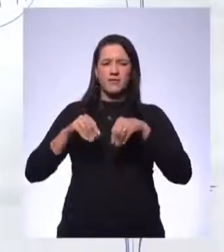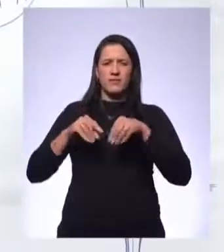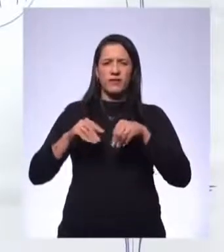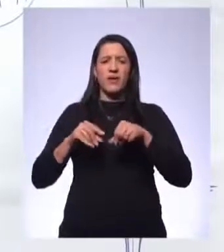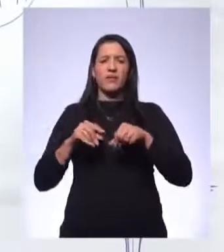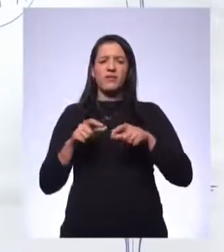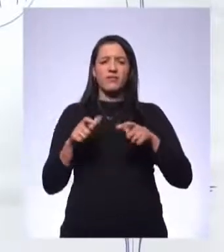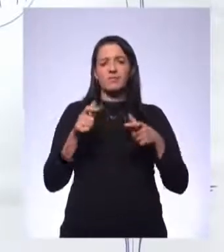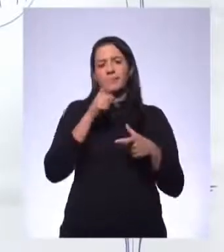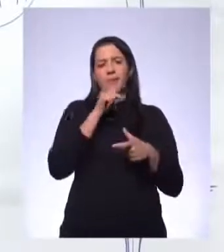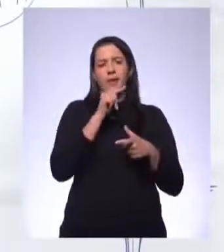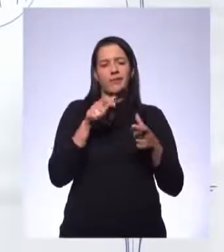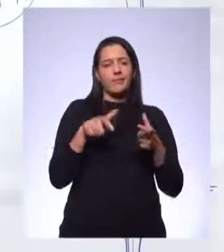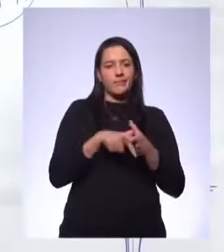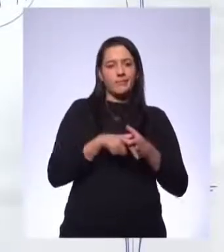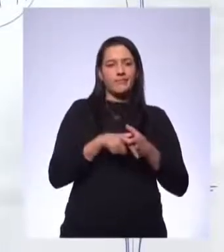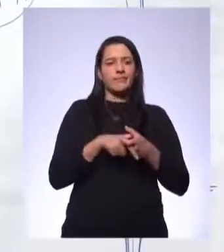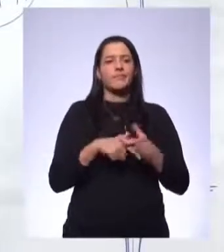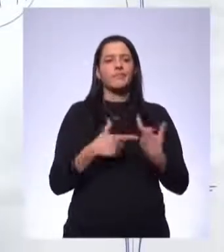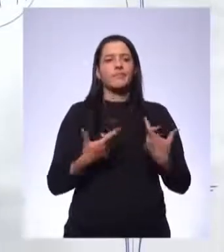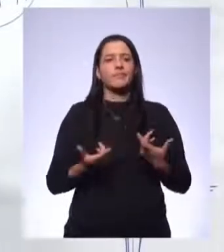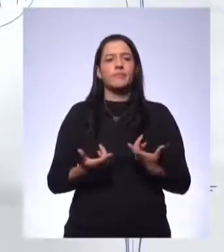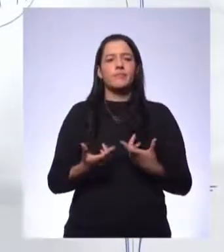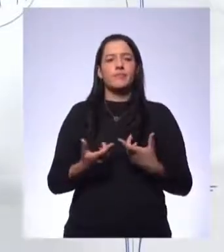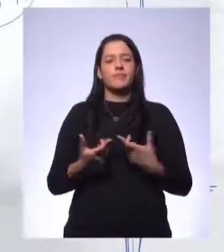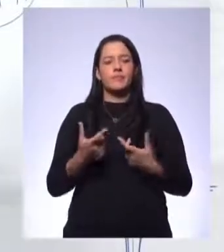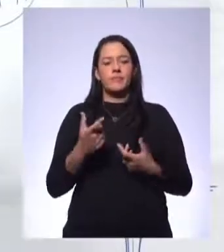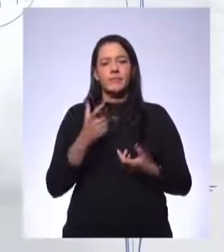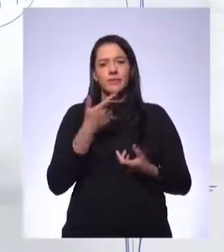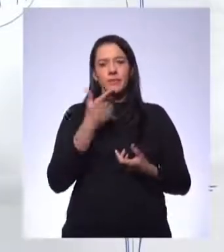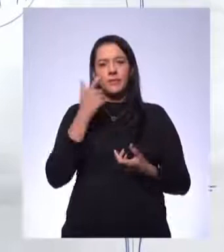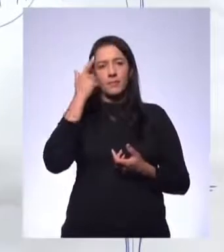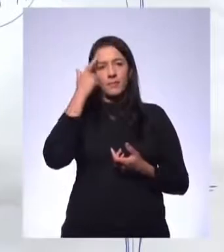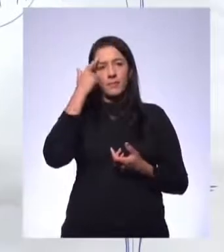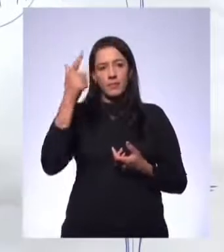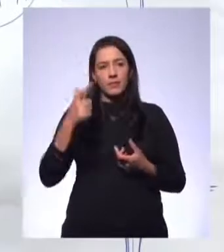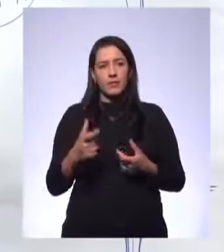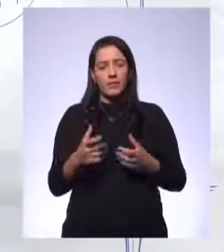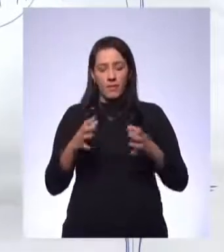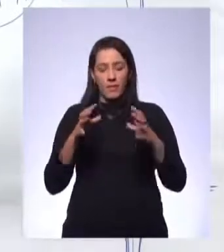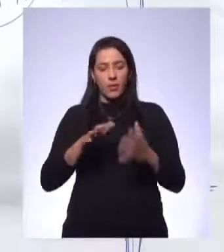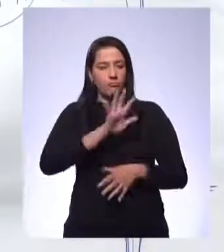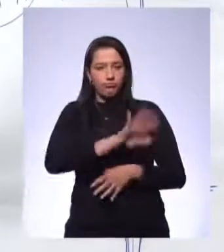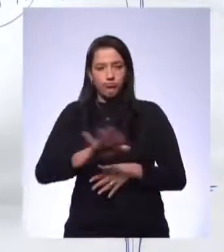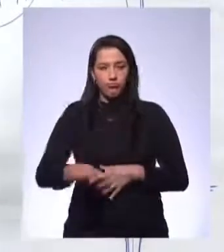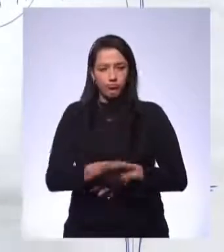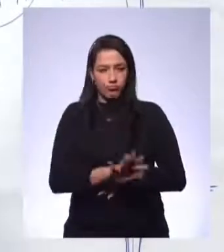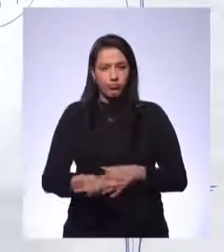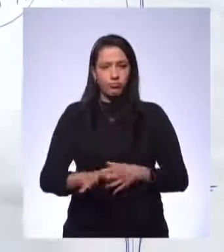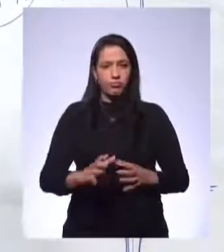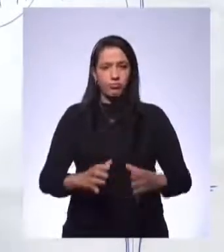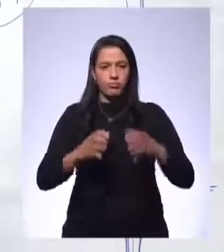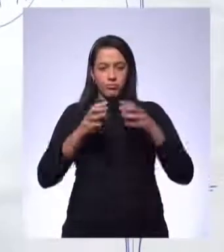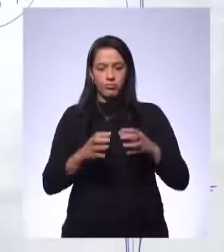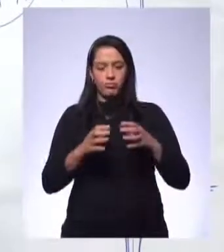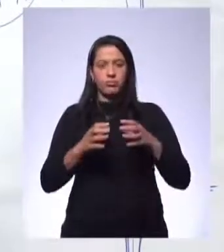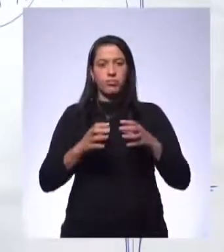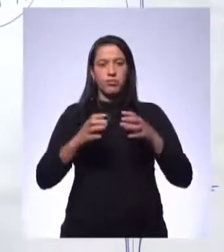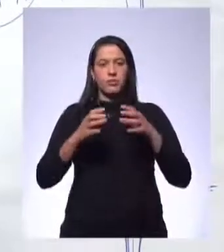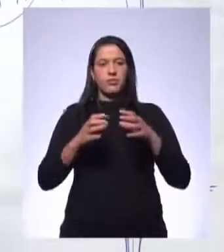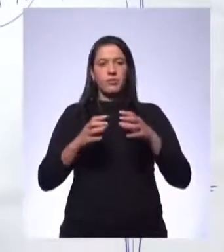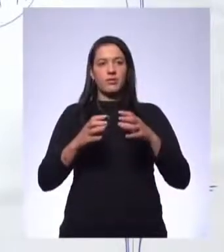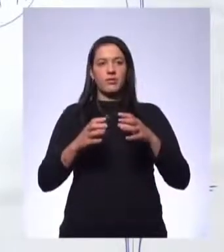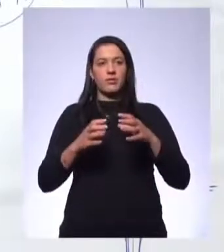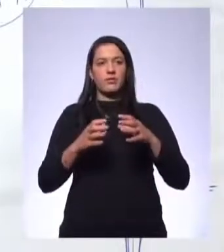pouco. Para você ter uma ideia de pouco que ela tem, imagina não, você pega uma bola de basquete, dá uma molhada numa bacia, você lembra